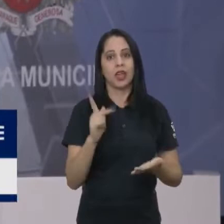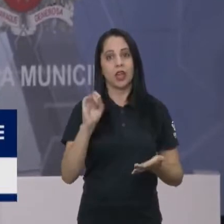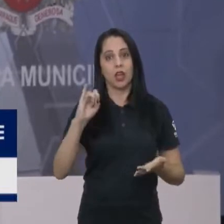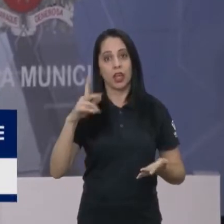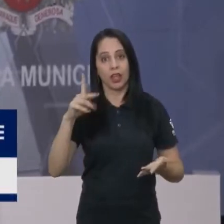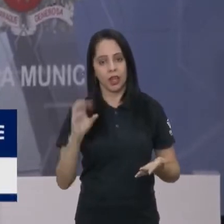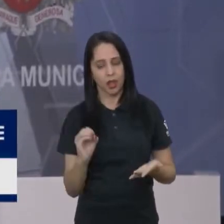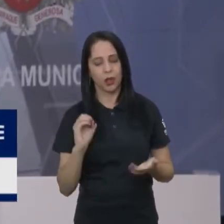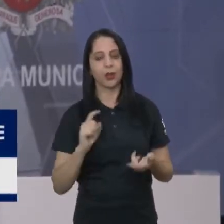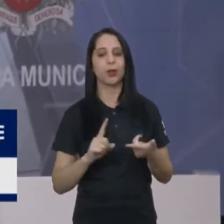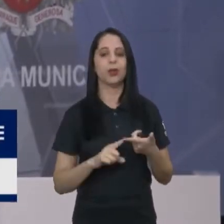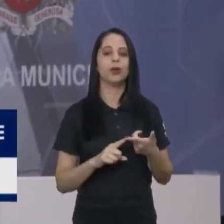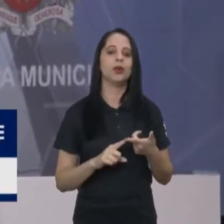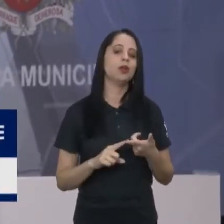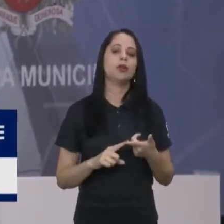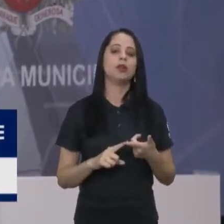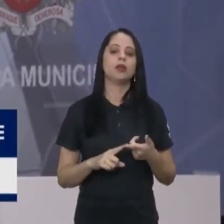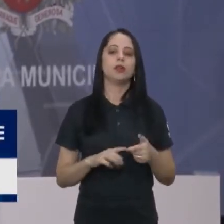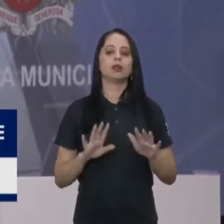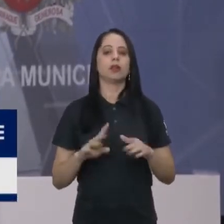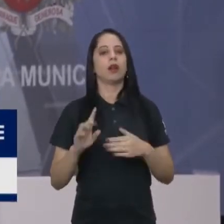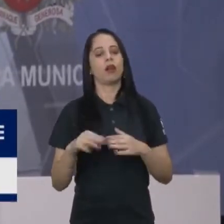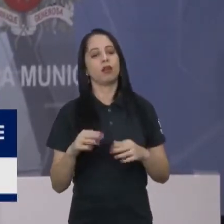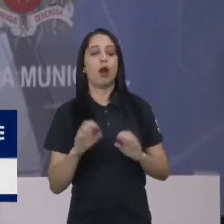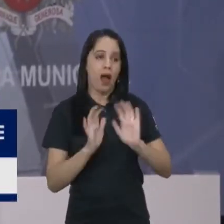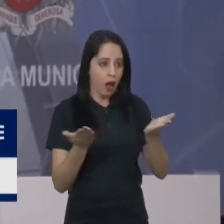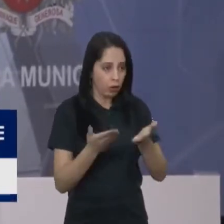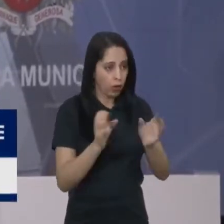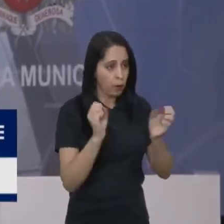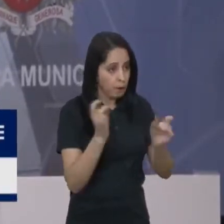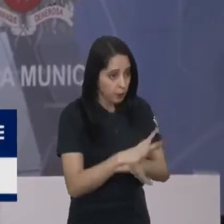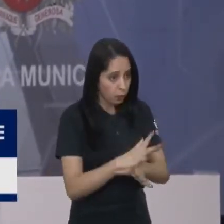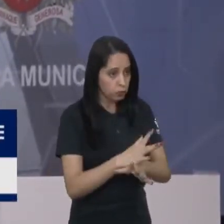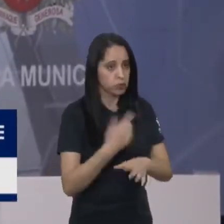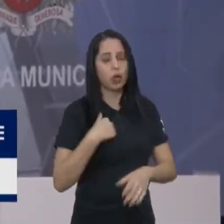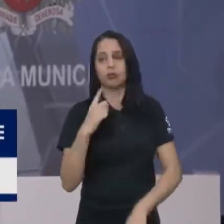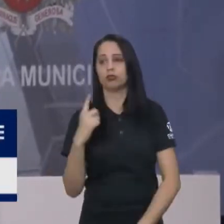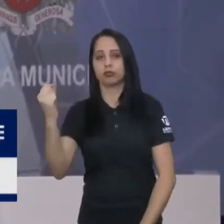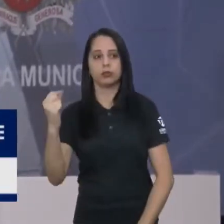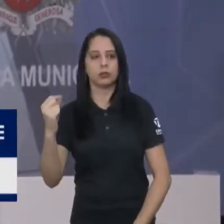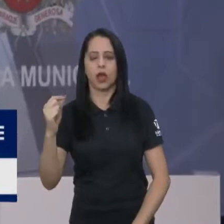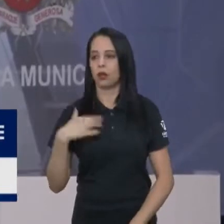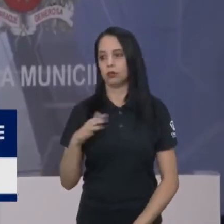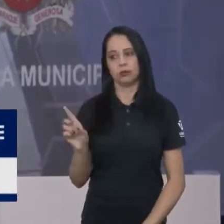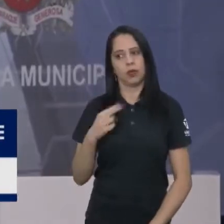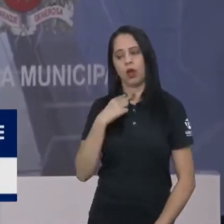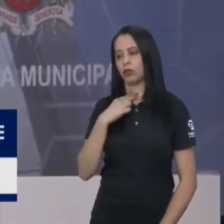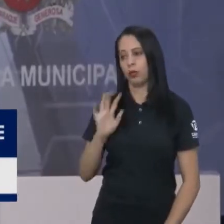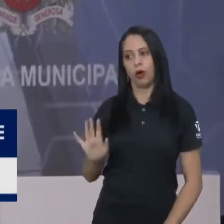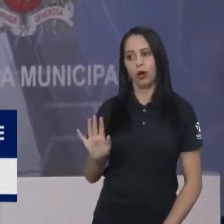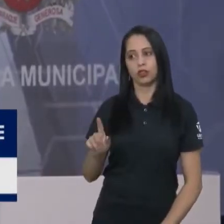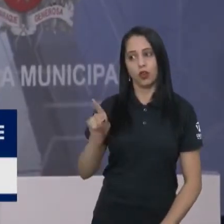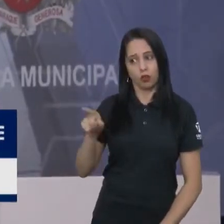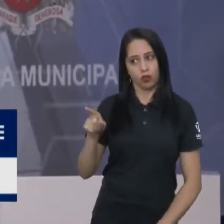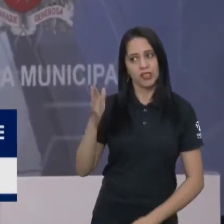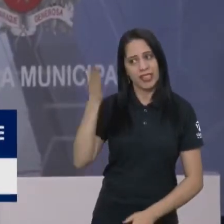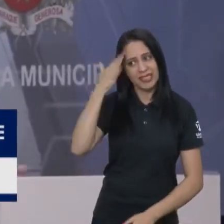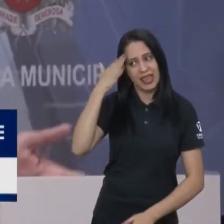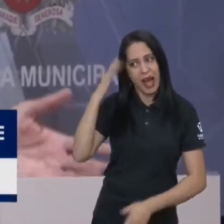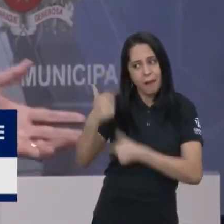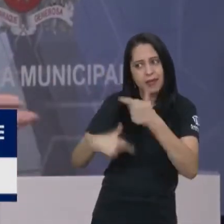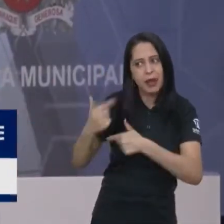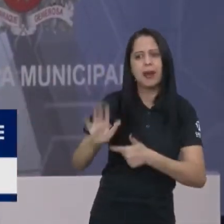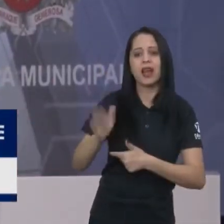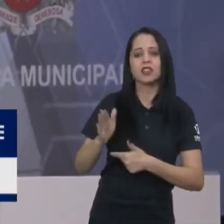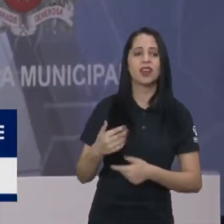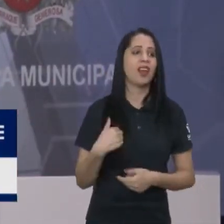como outros, né? E aí depois eu falei, eu vou embora, né? Emanuel, estou indo embora. Eu falei, não pode, pô. Agora que você pegou o jeito, pô, fica aí. Ele falou, não, mas eu não